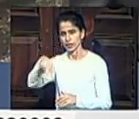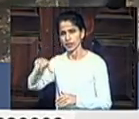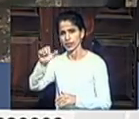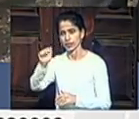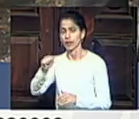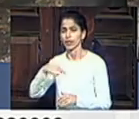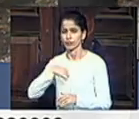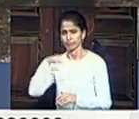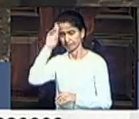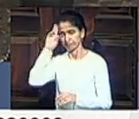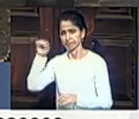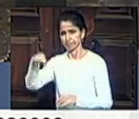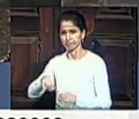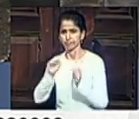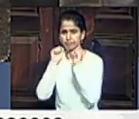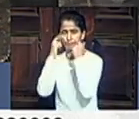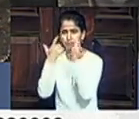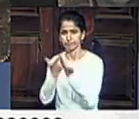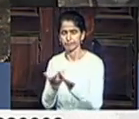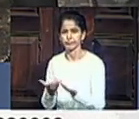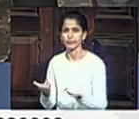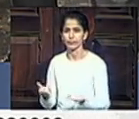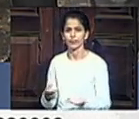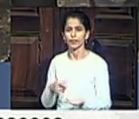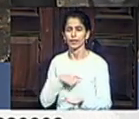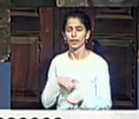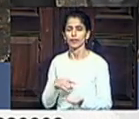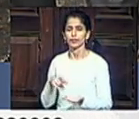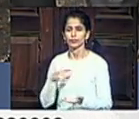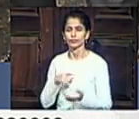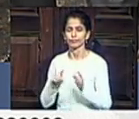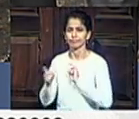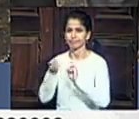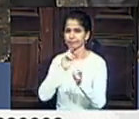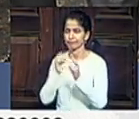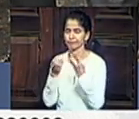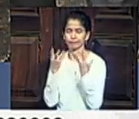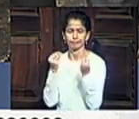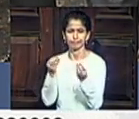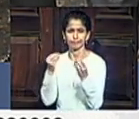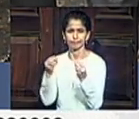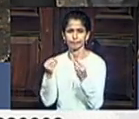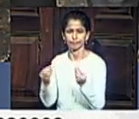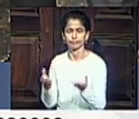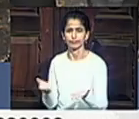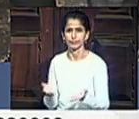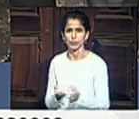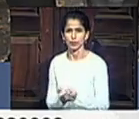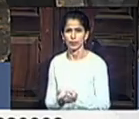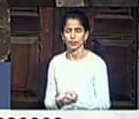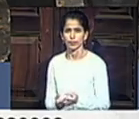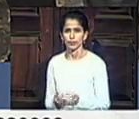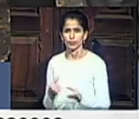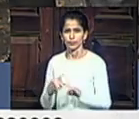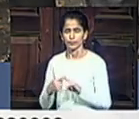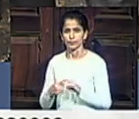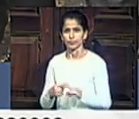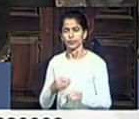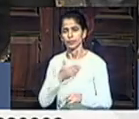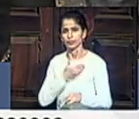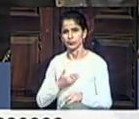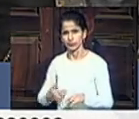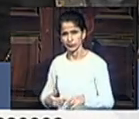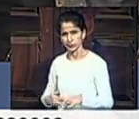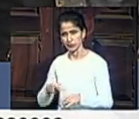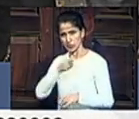casa, dizer para Vossa Excelência que na época também tivemos uma grande discussão, quando no governo Fernando